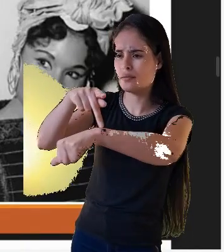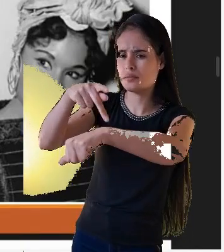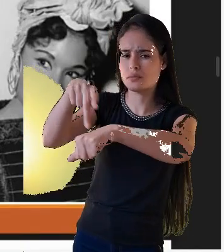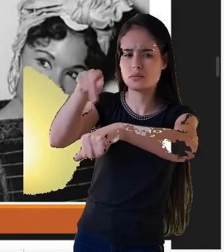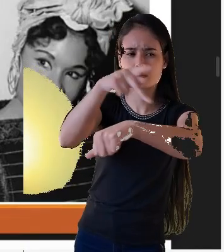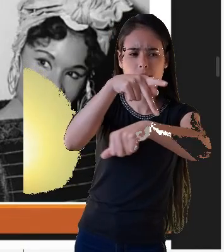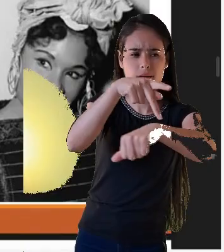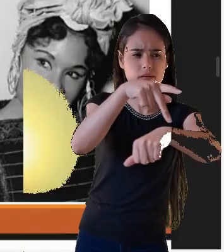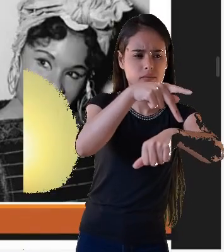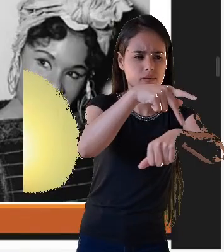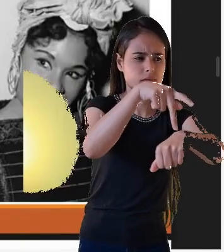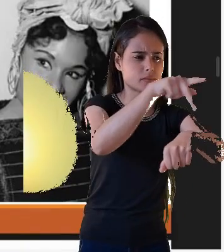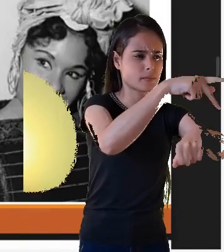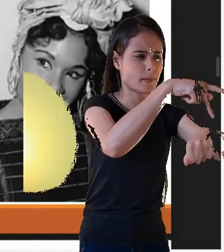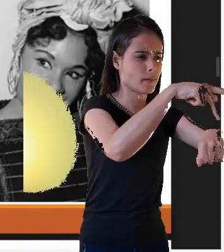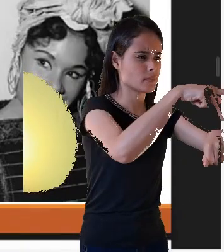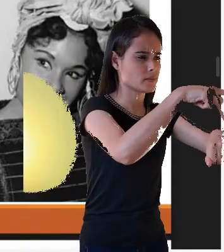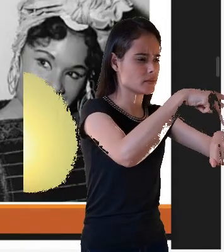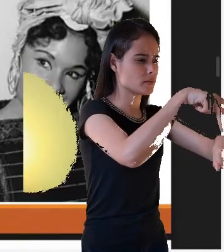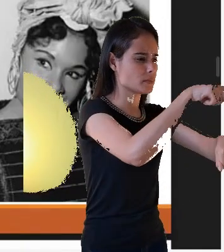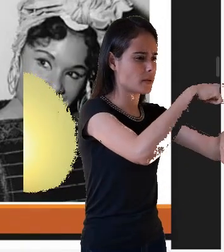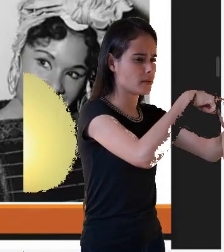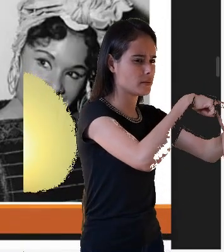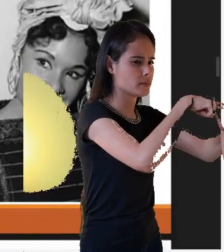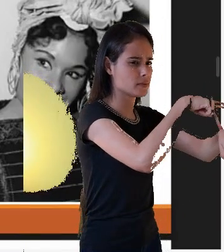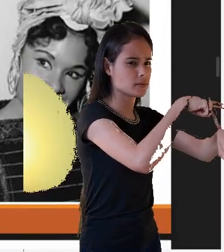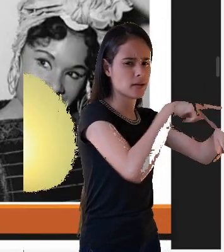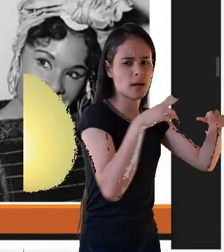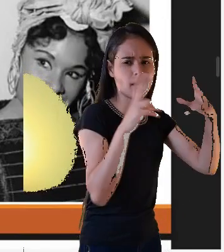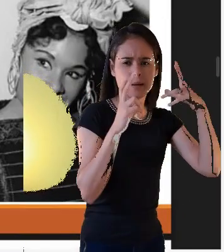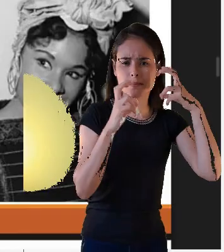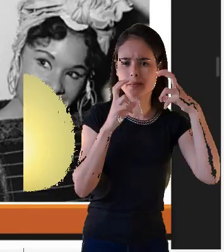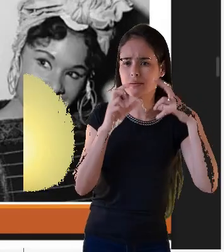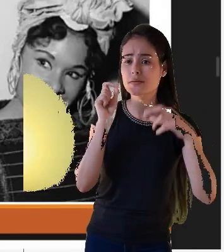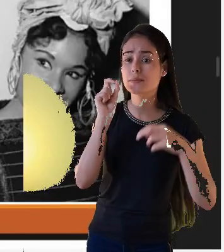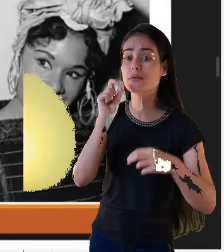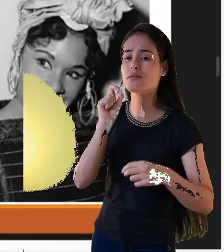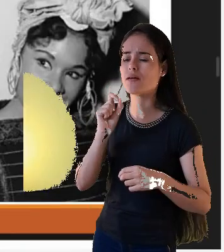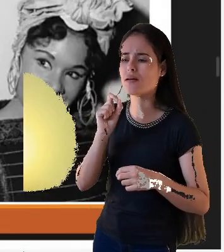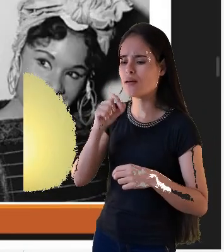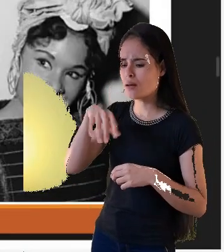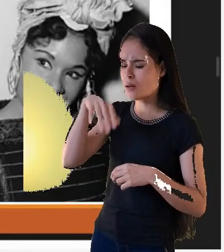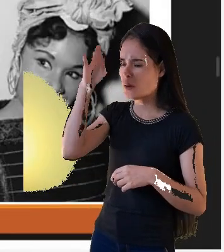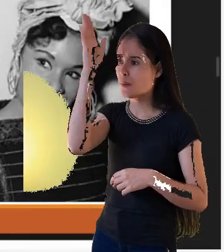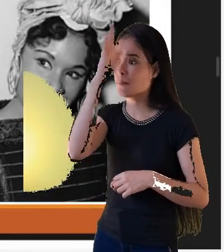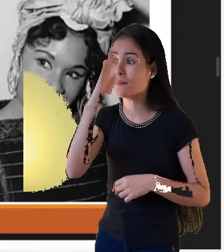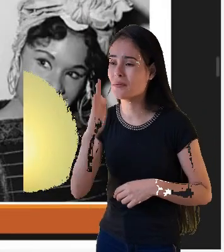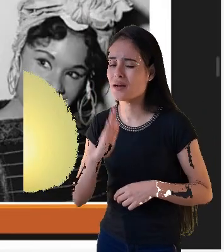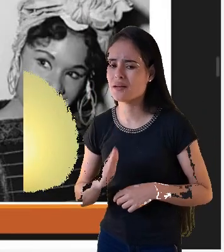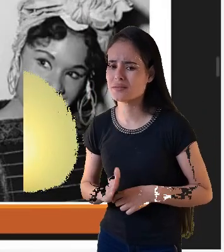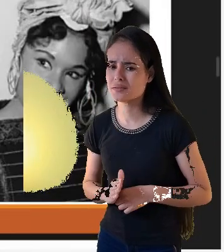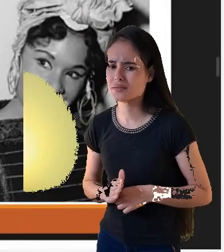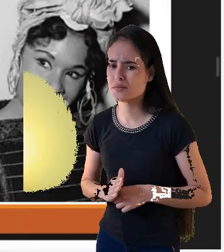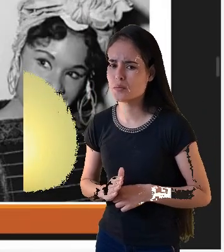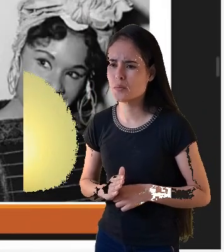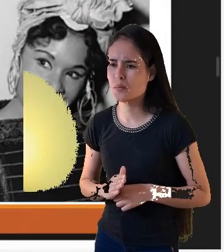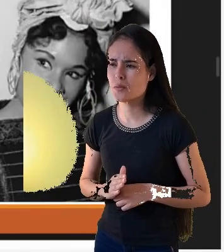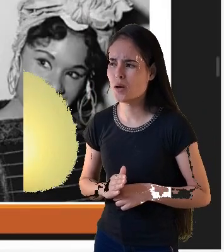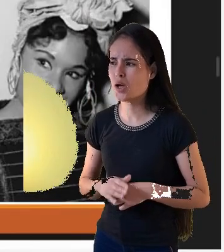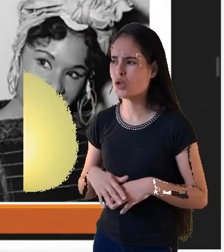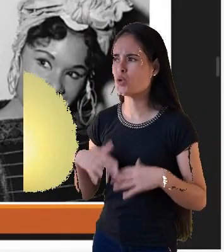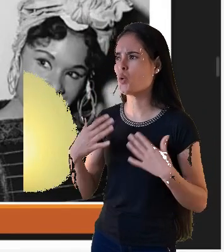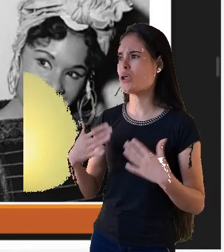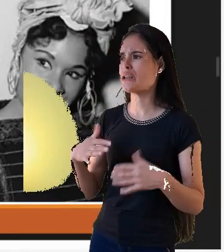mundo, né, começou a ver o Brasil como um país racista também, porque até